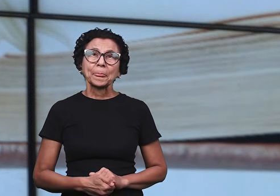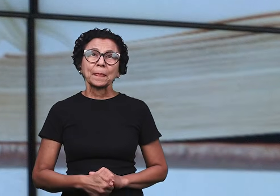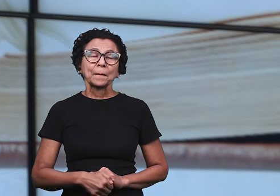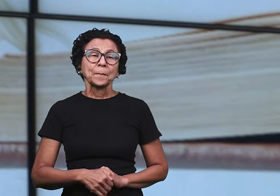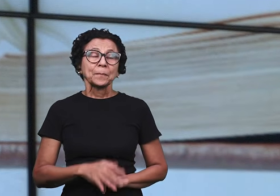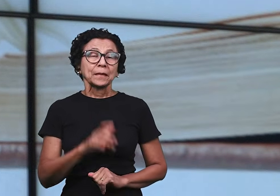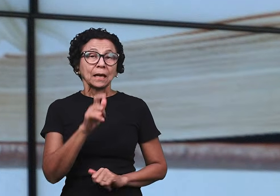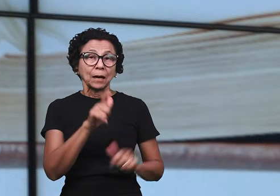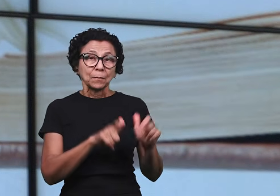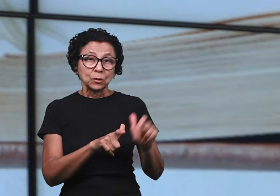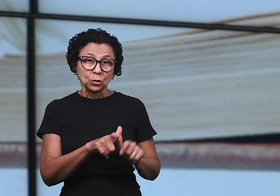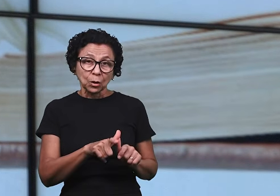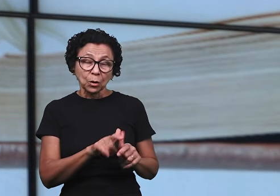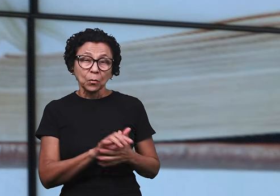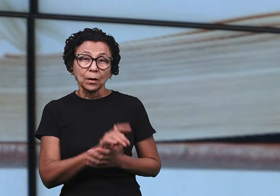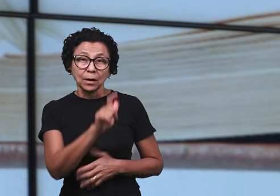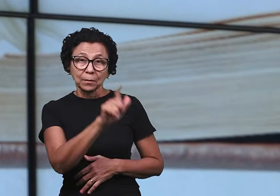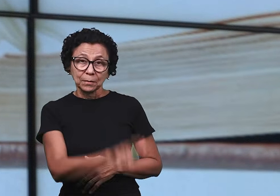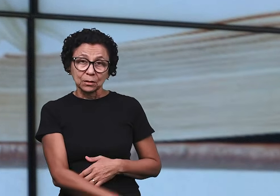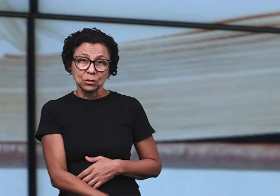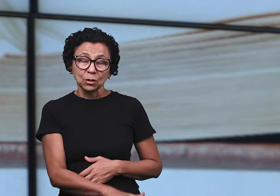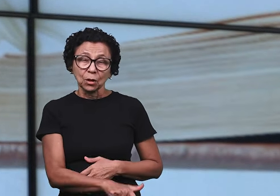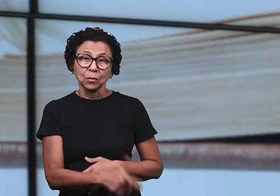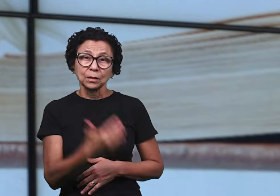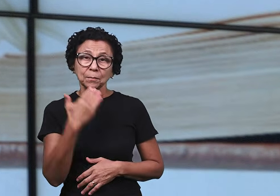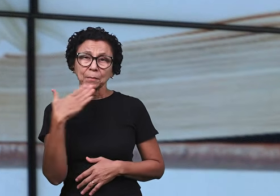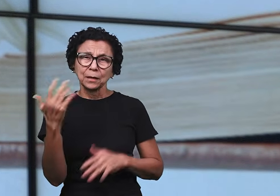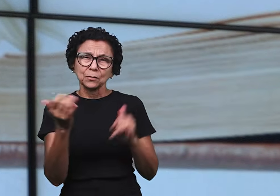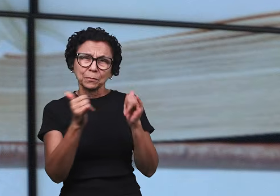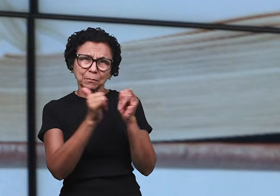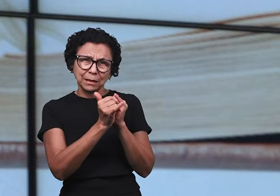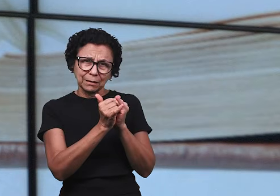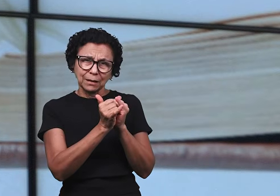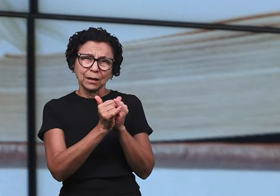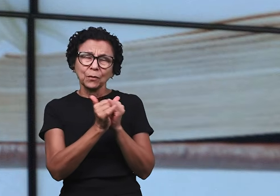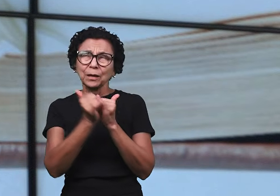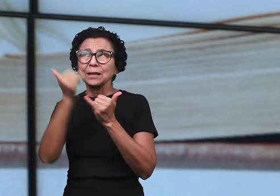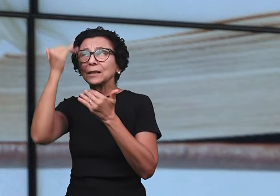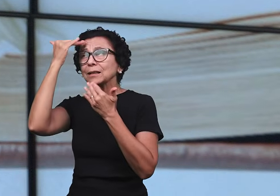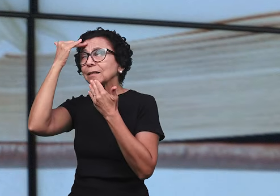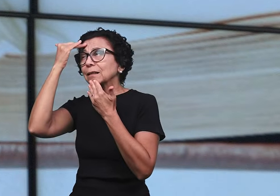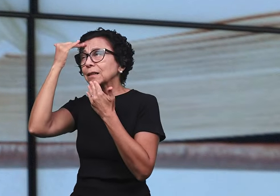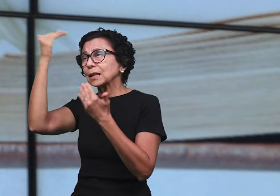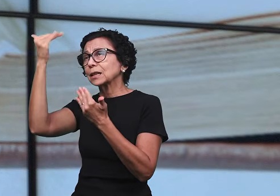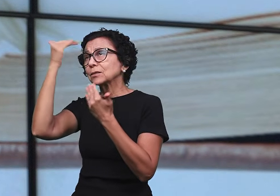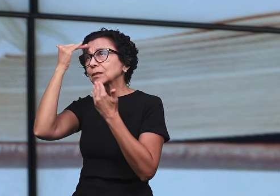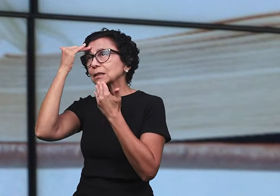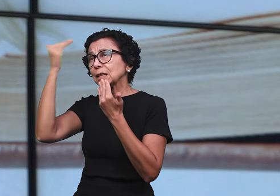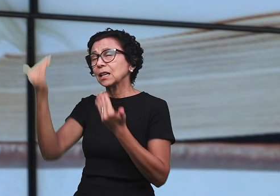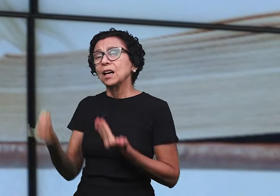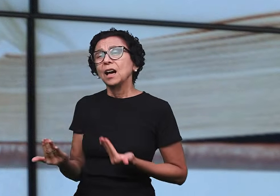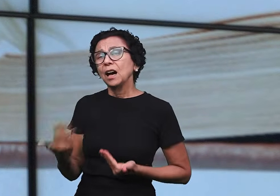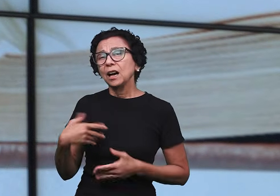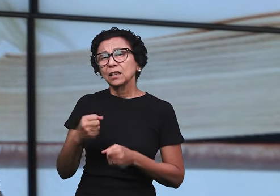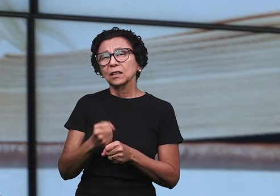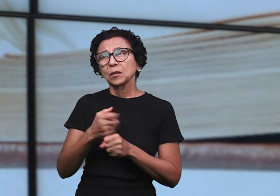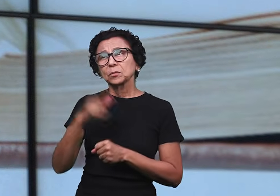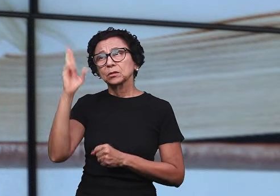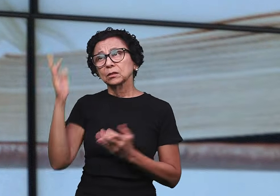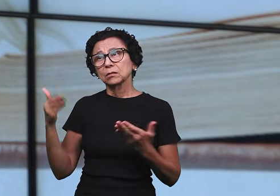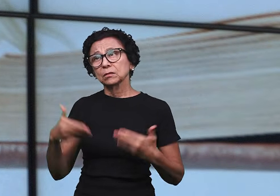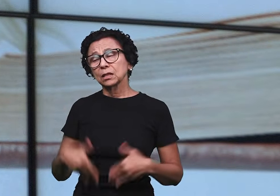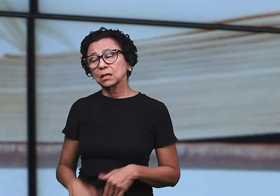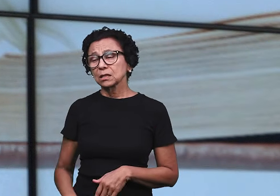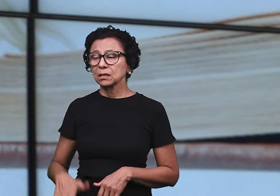muito é perdoado, esse é grato. E às vezes na nossa condição de eu nasci e